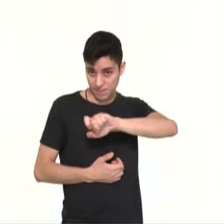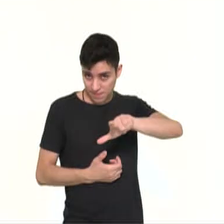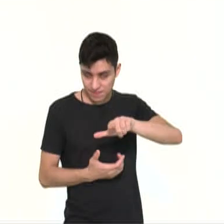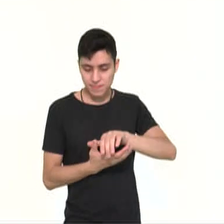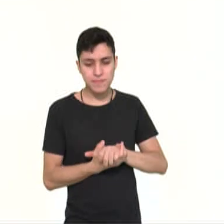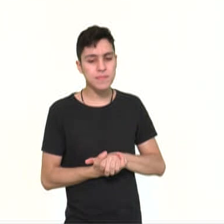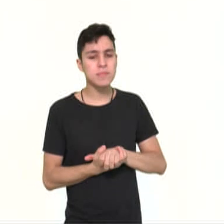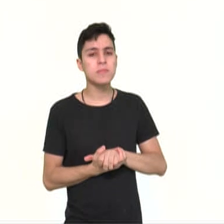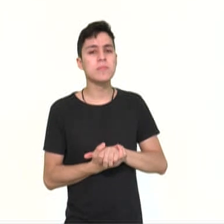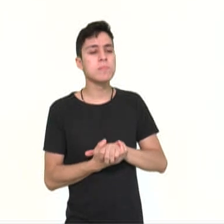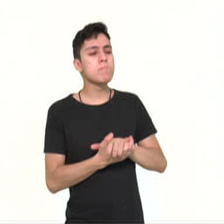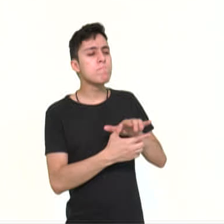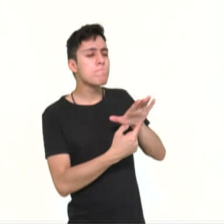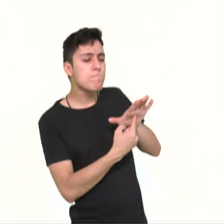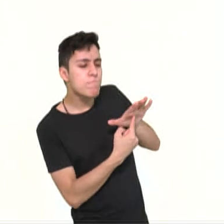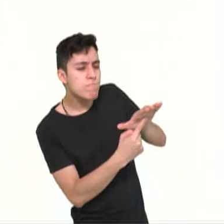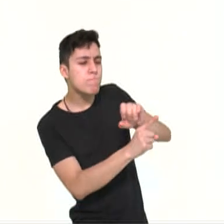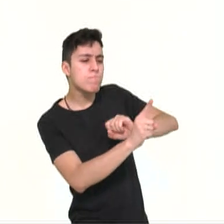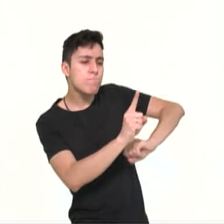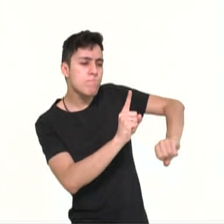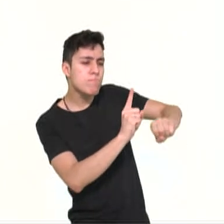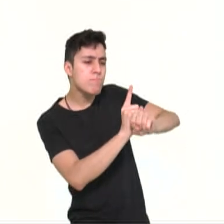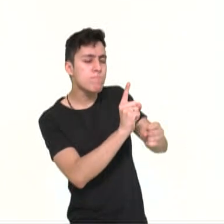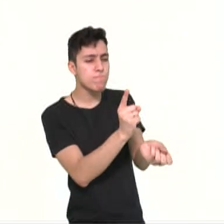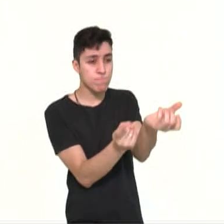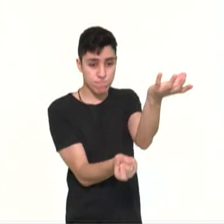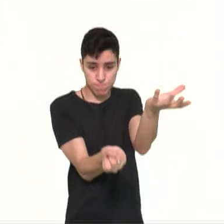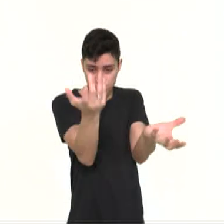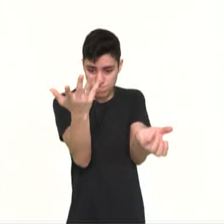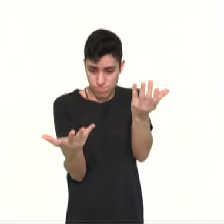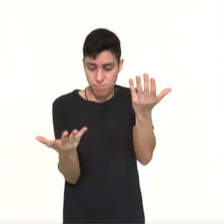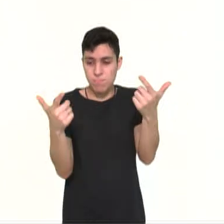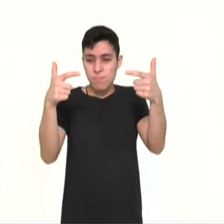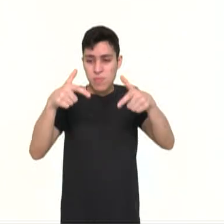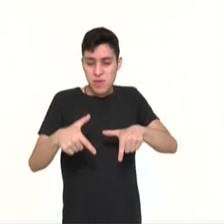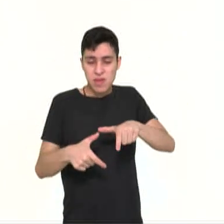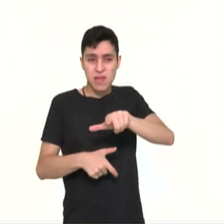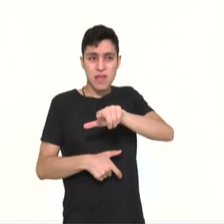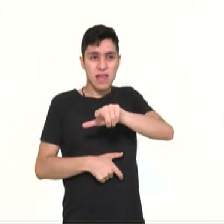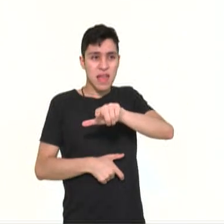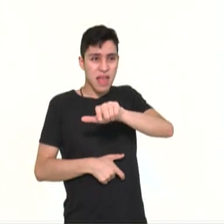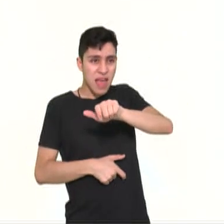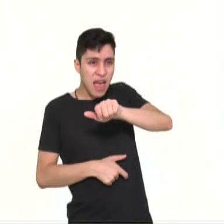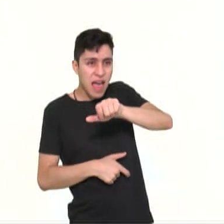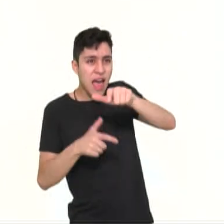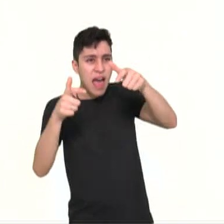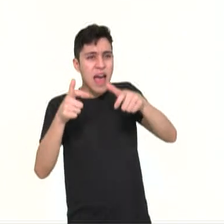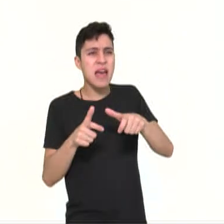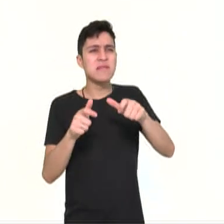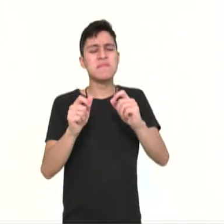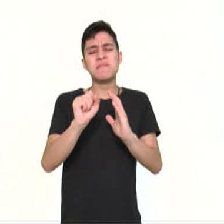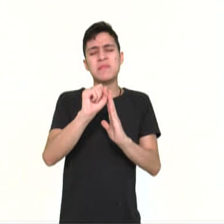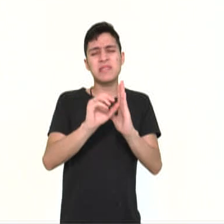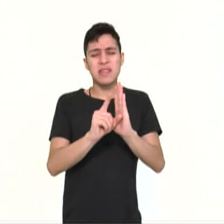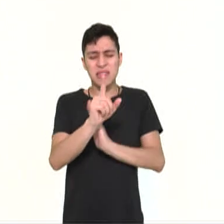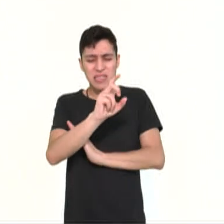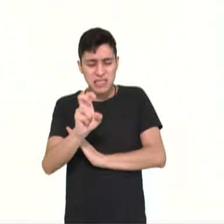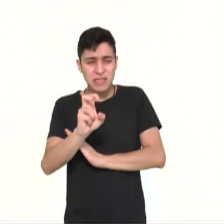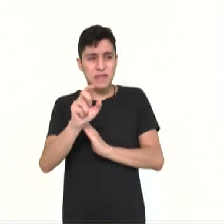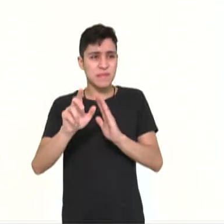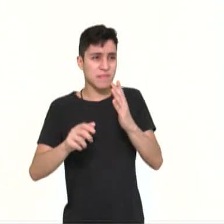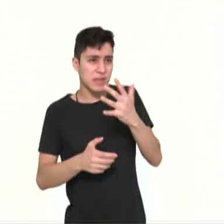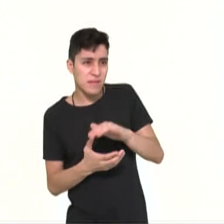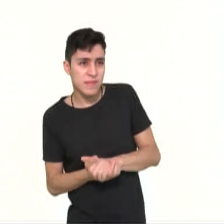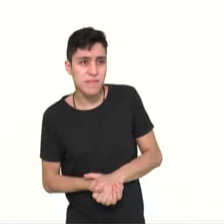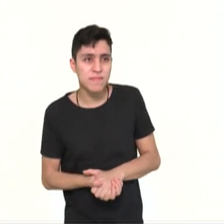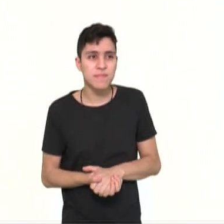as sociedades que se desenvolveram na chamada África subsaariana. Isso até ali o século XV, mais ou